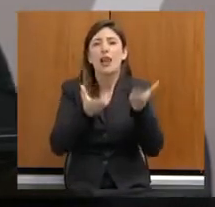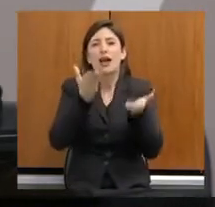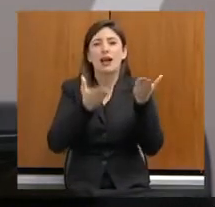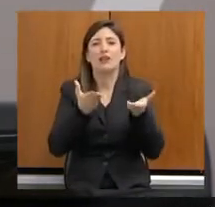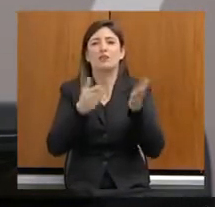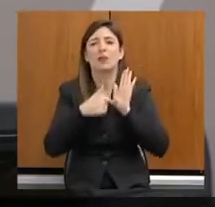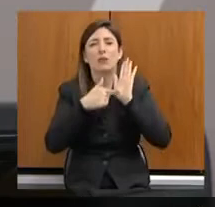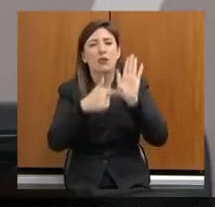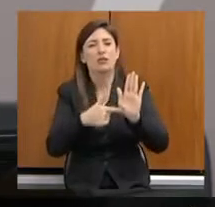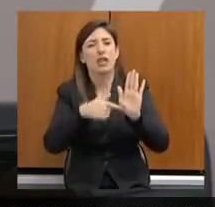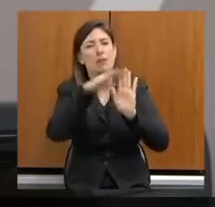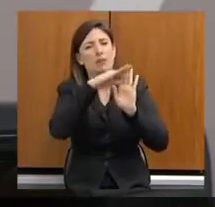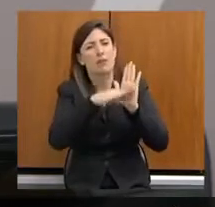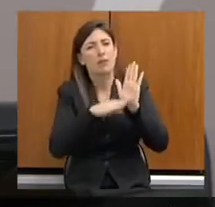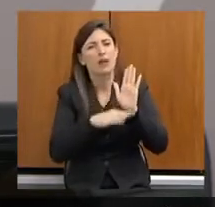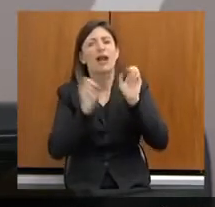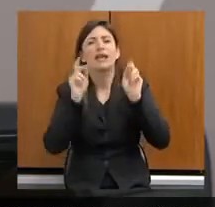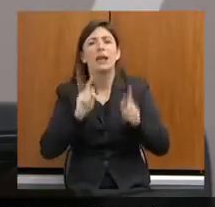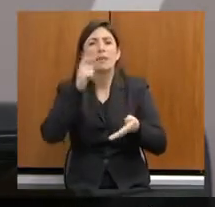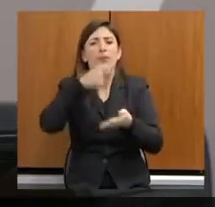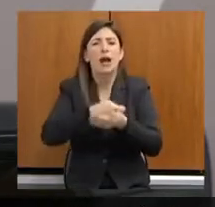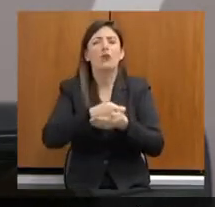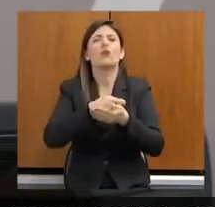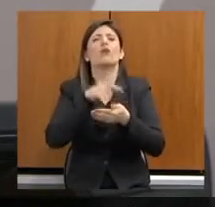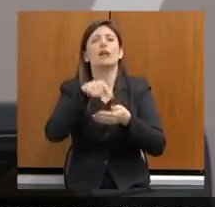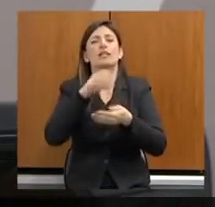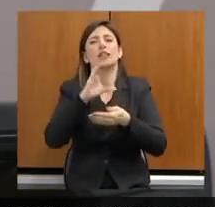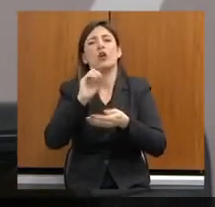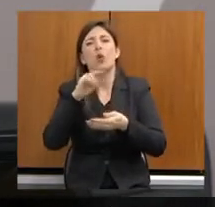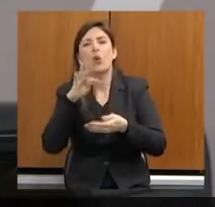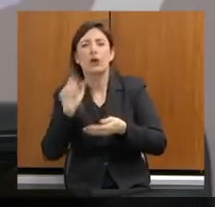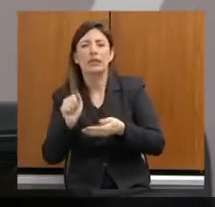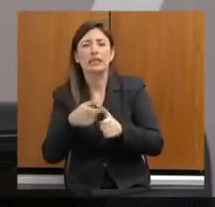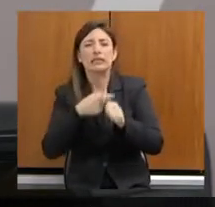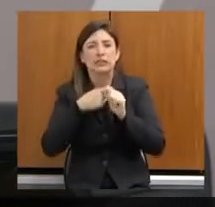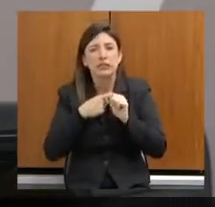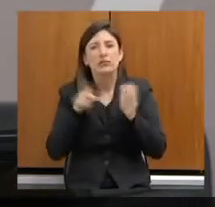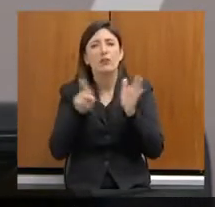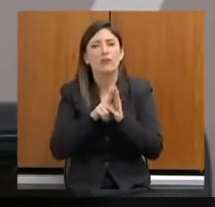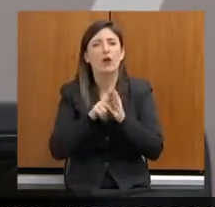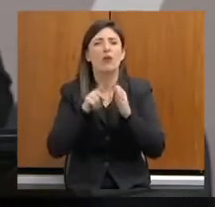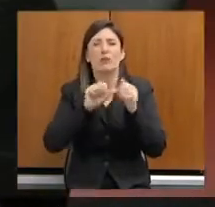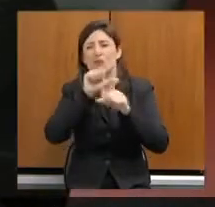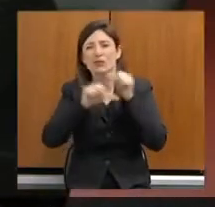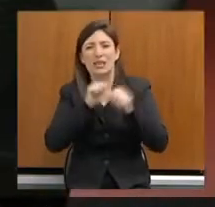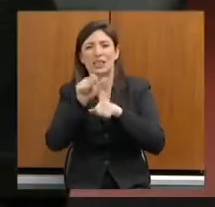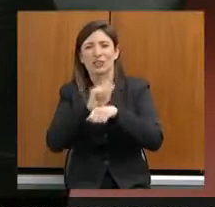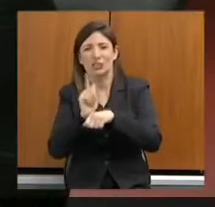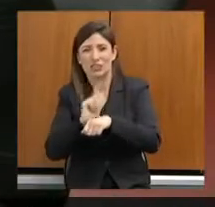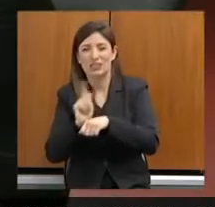pagou a conta do choque de gestão no estado muito obrigado Presidente Parabéns pela condução dos trabalhos secretaram